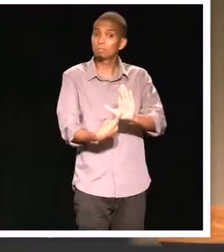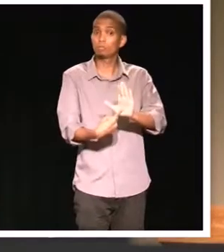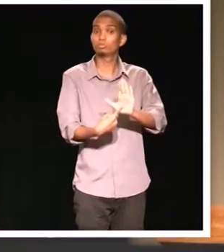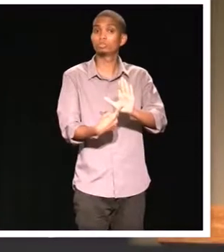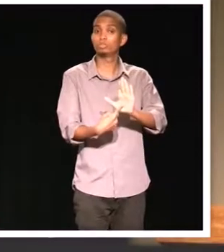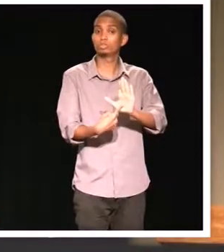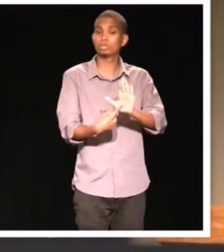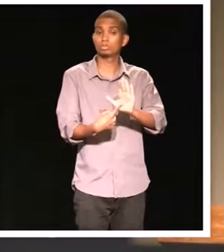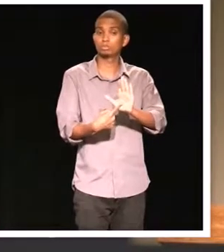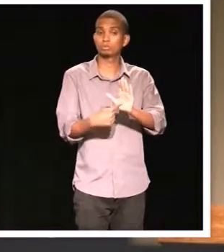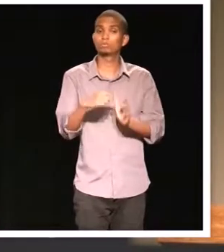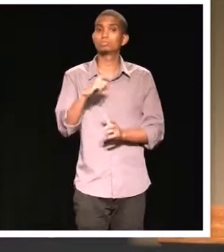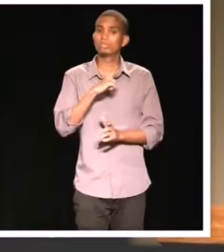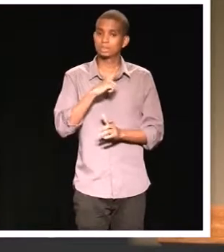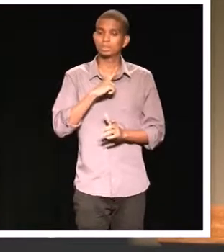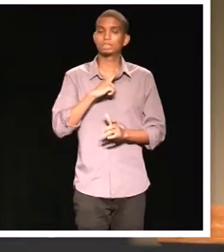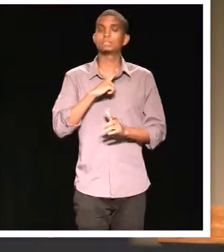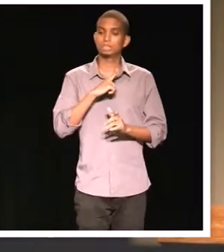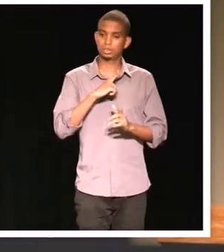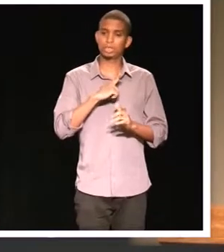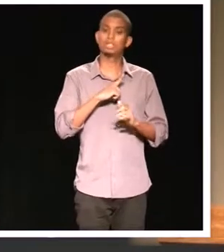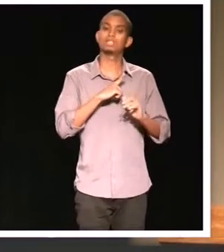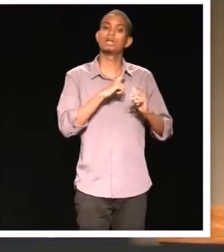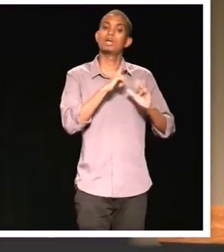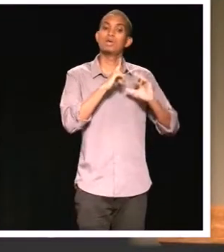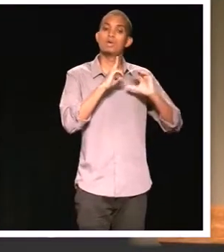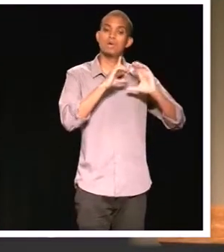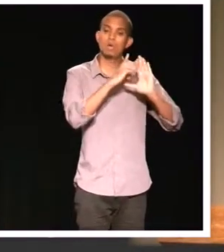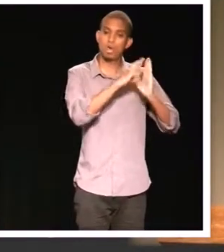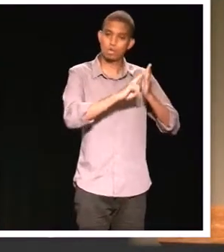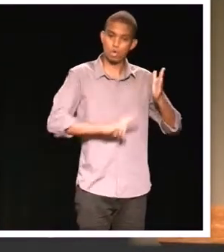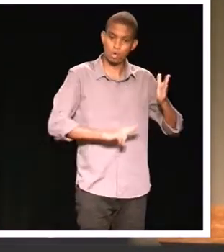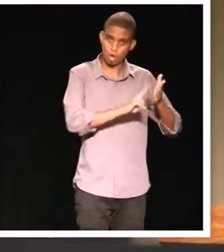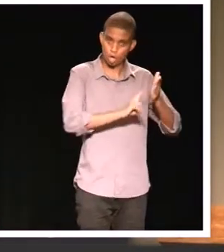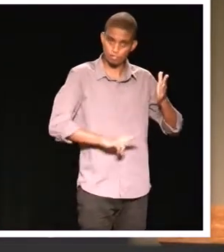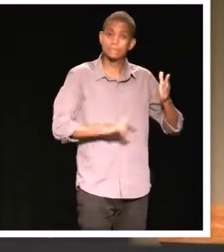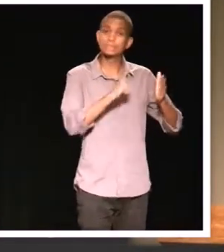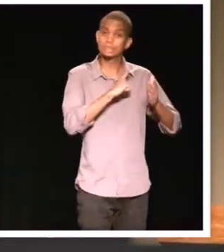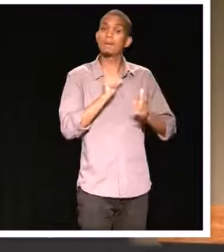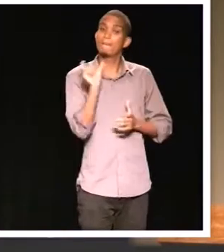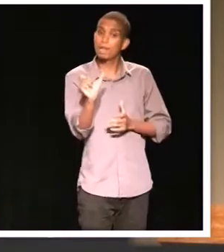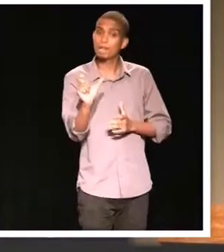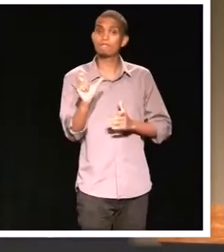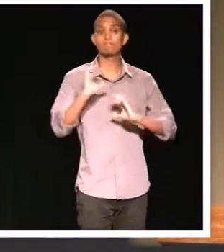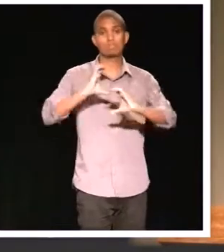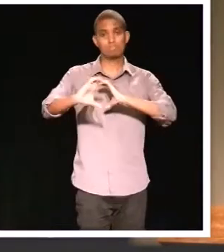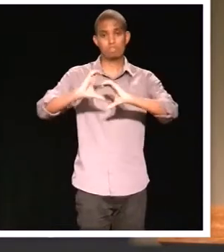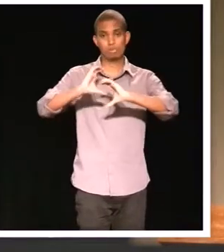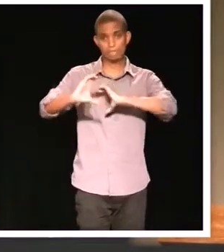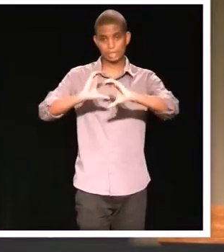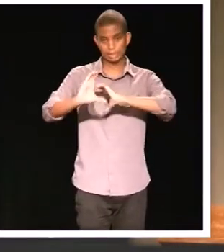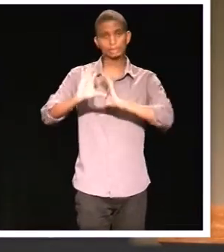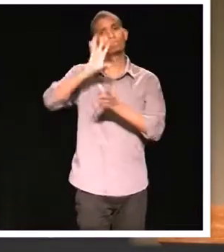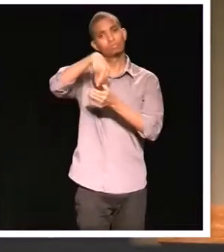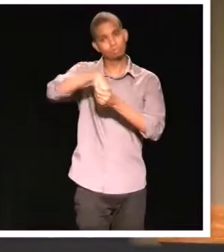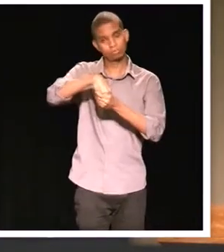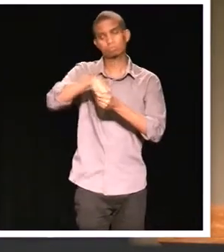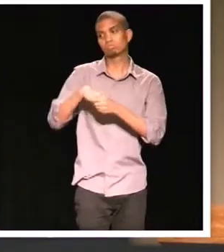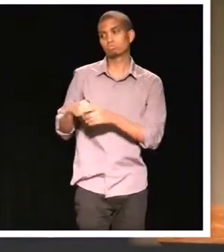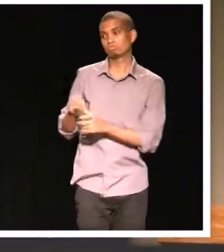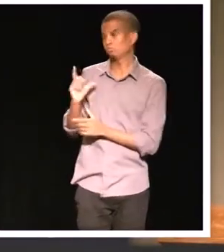propósitos da presente convenção, a palavra comunicação abrange, como ali está